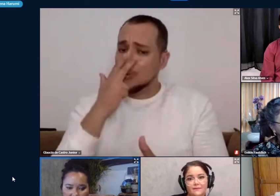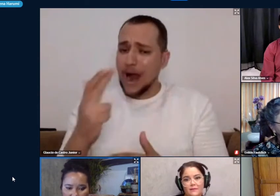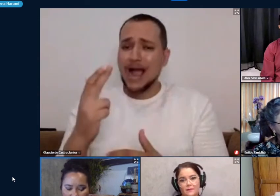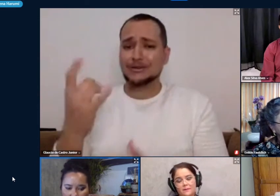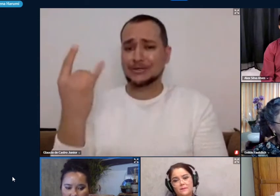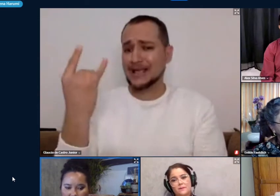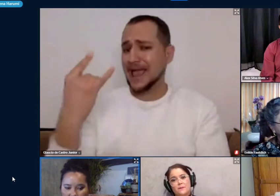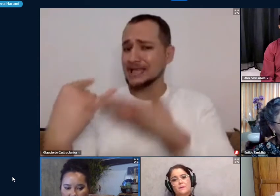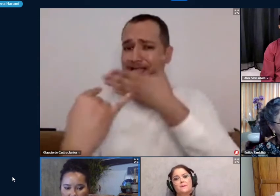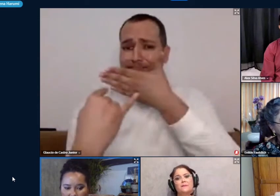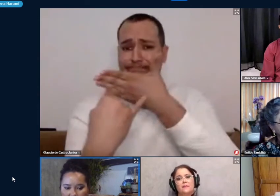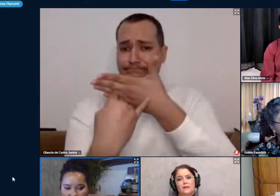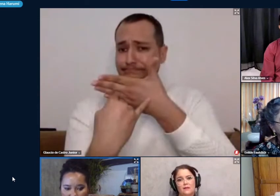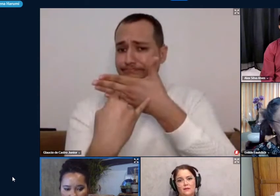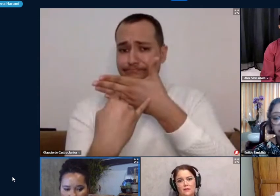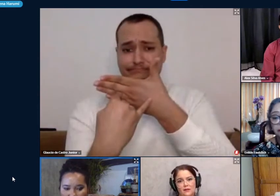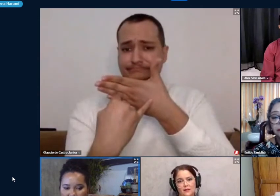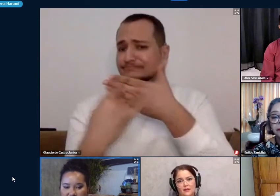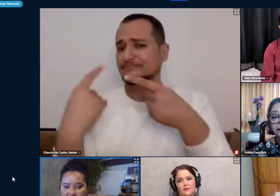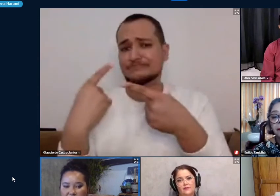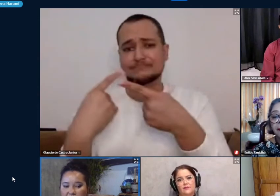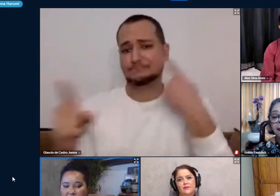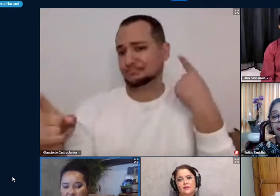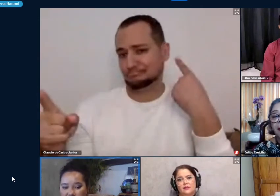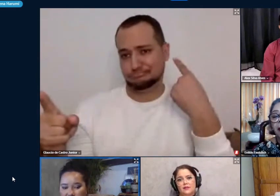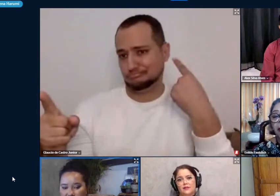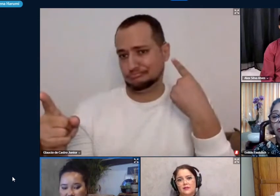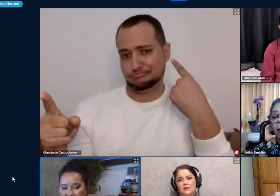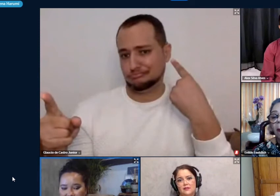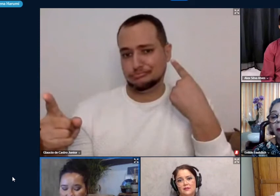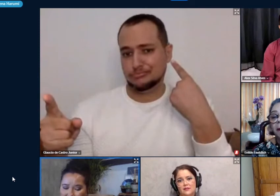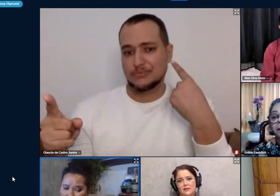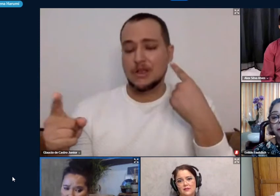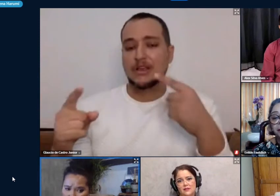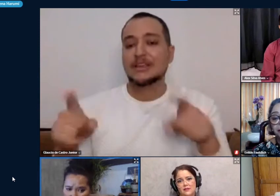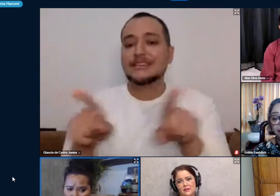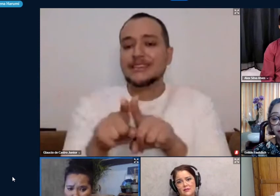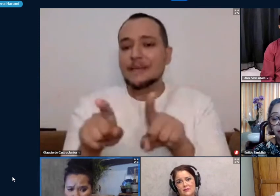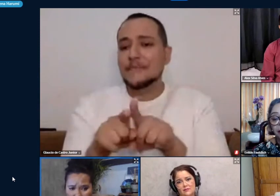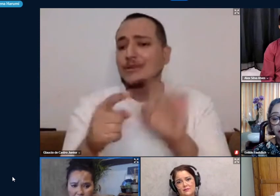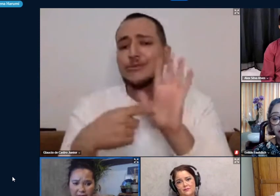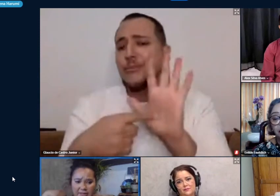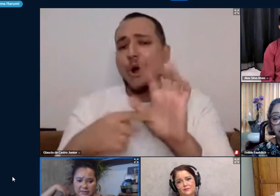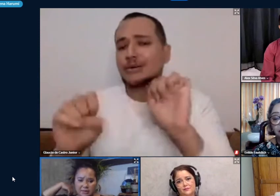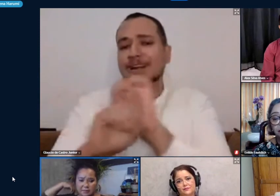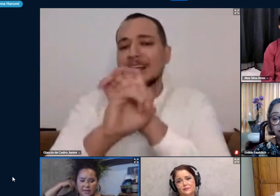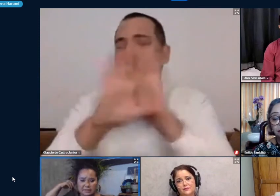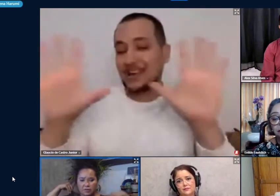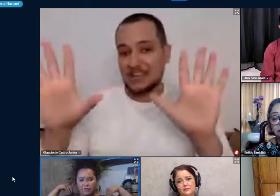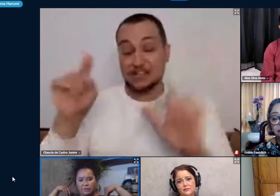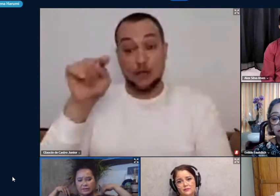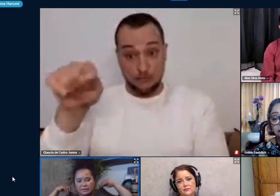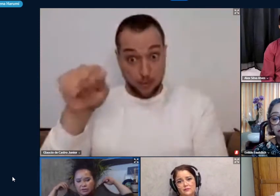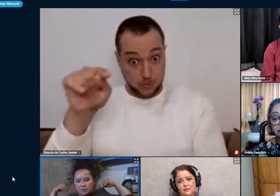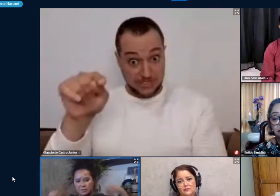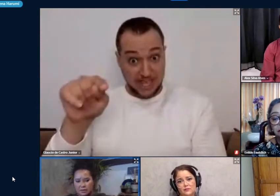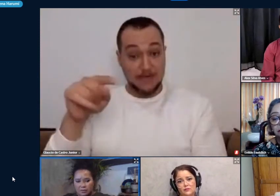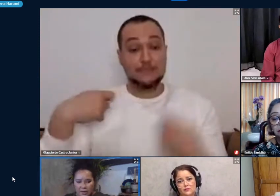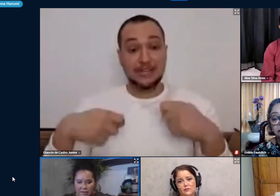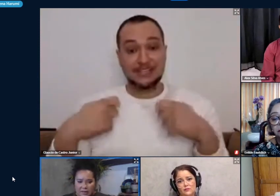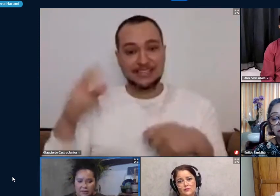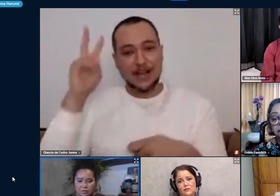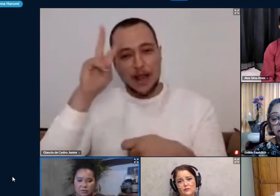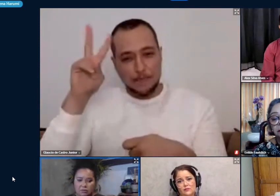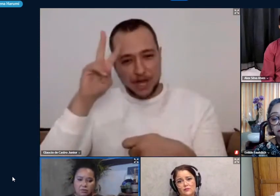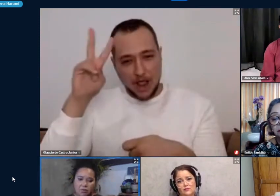gente tem cartão de memória, tem pendrive. Então, talvez, na minha opinião, essa configuração de